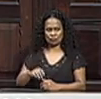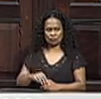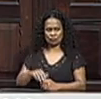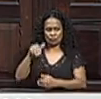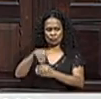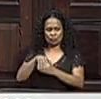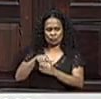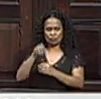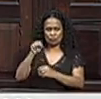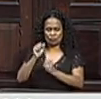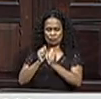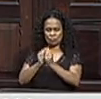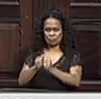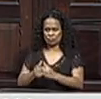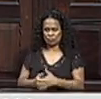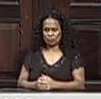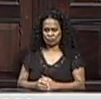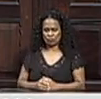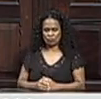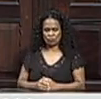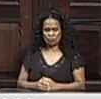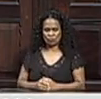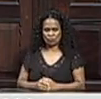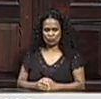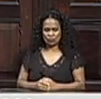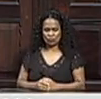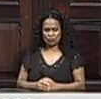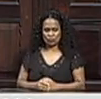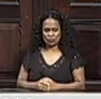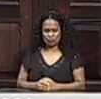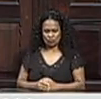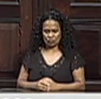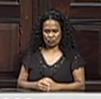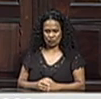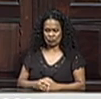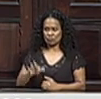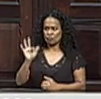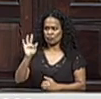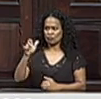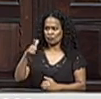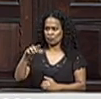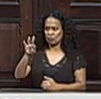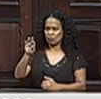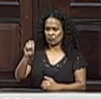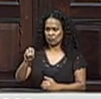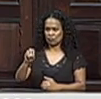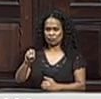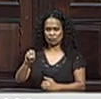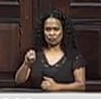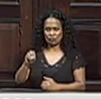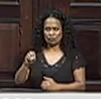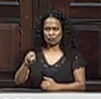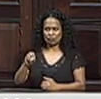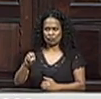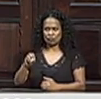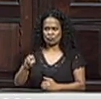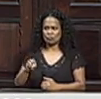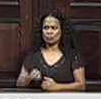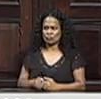Parecer favorável, presidente. Pela Comissão de Defesa Civil, deputado Flávio Bolsonaro.